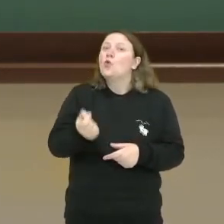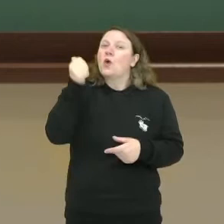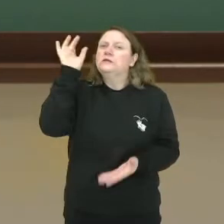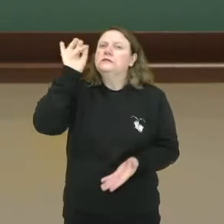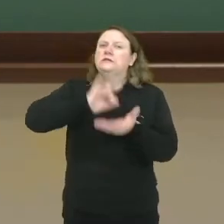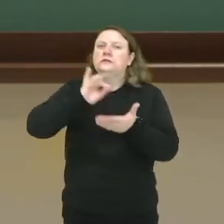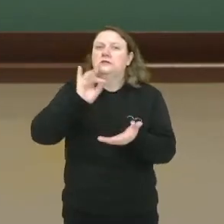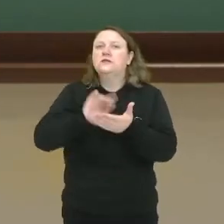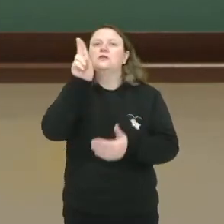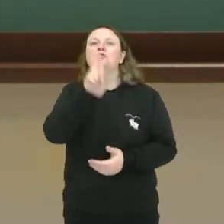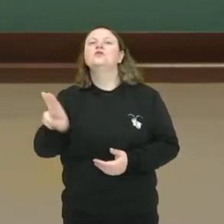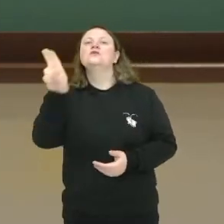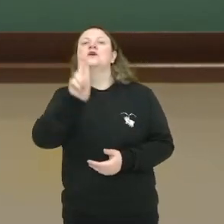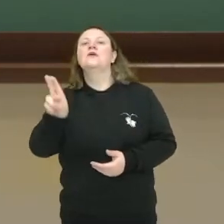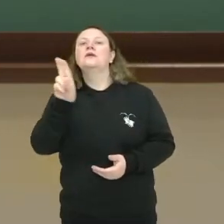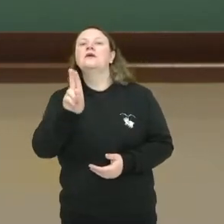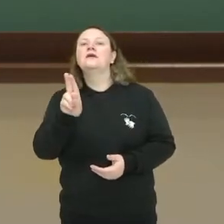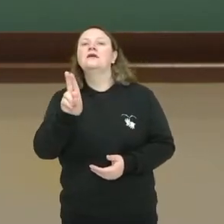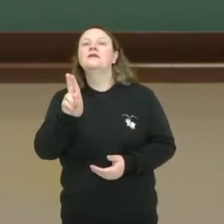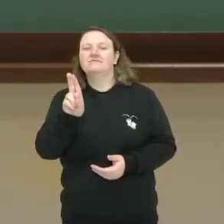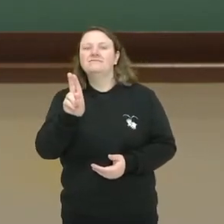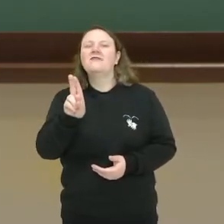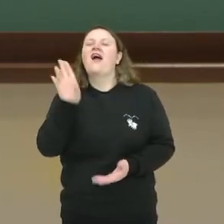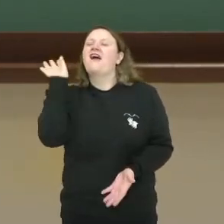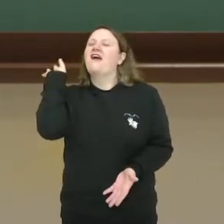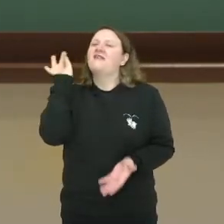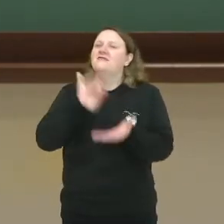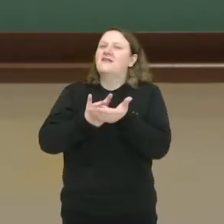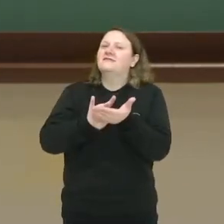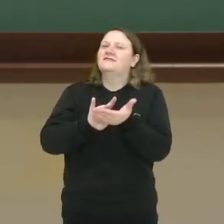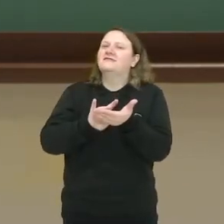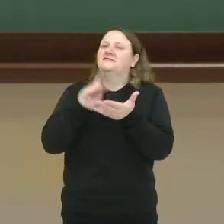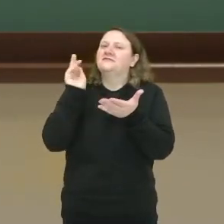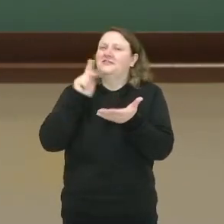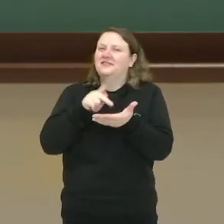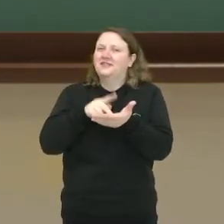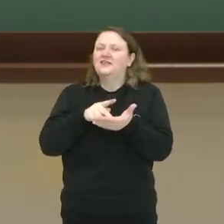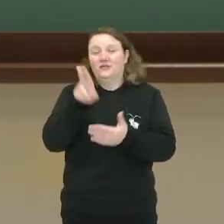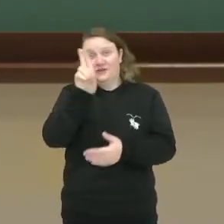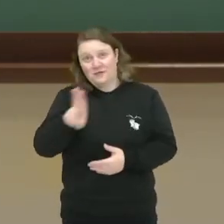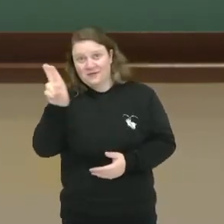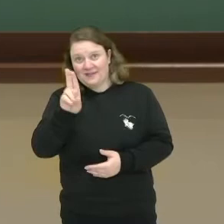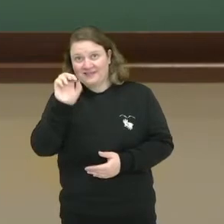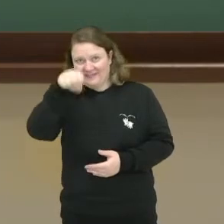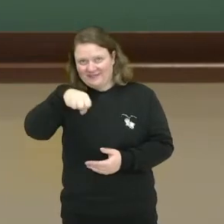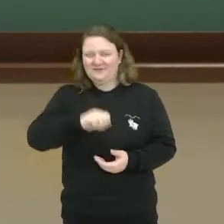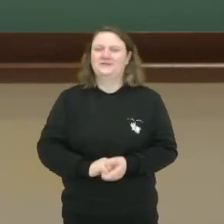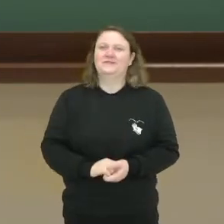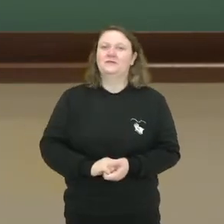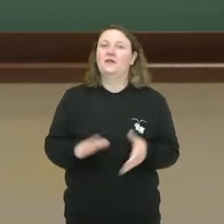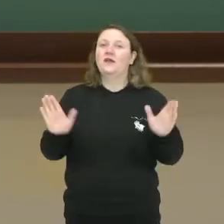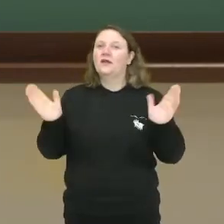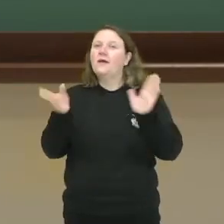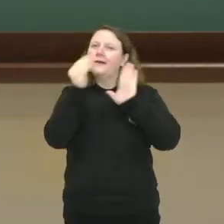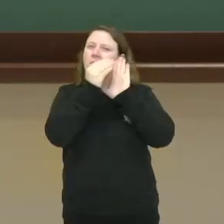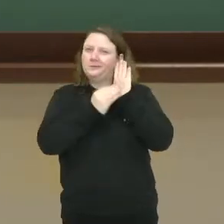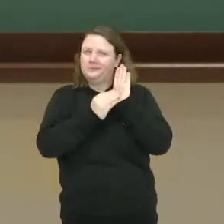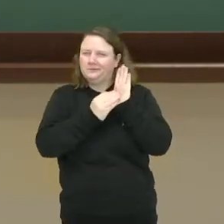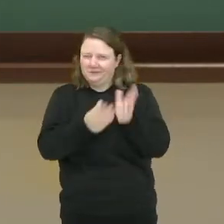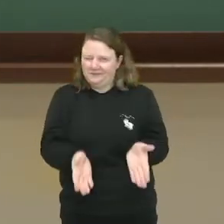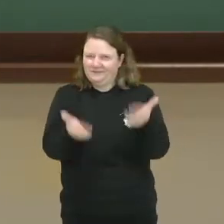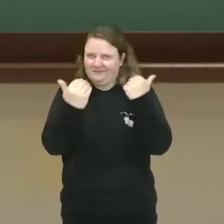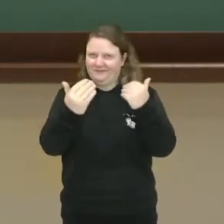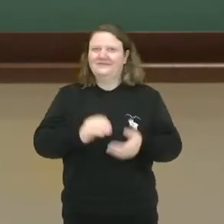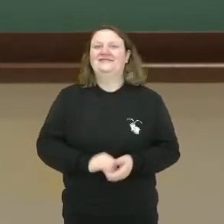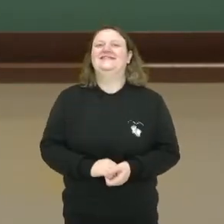usar Pitágoras é extremamente. Olha, vamos usar, ok? Vamos trabalhar um pouquinho sobre isso, então?